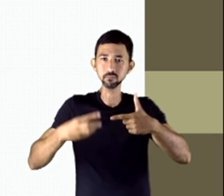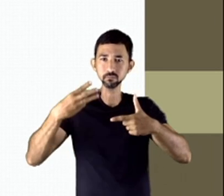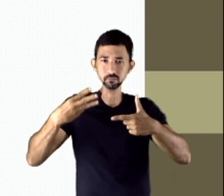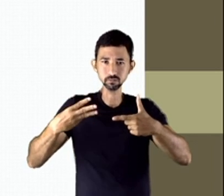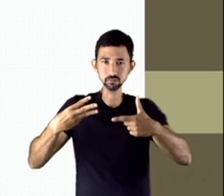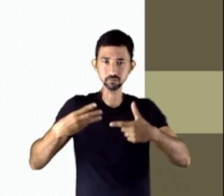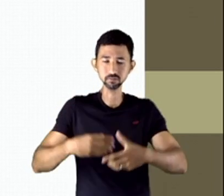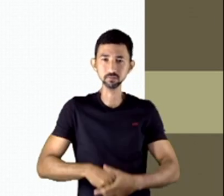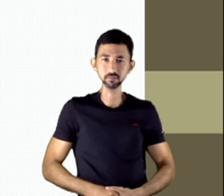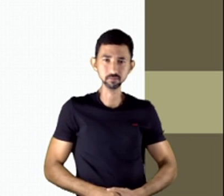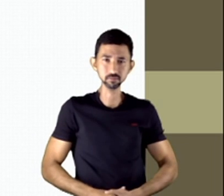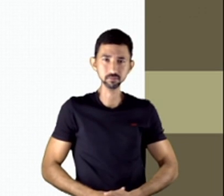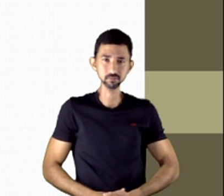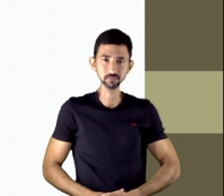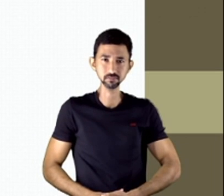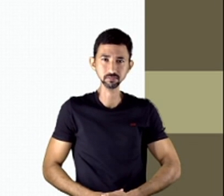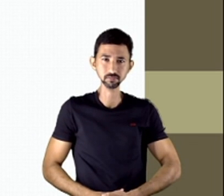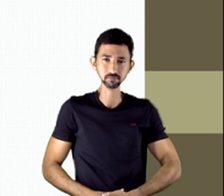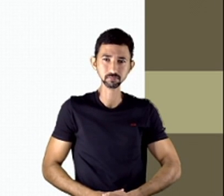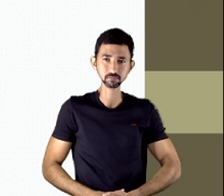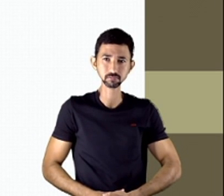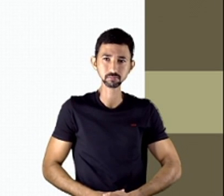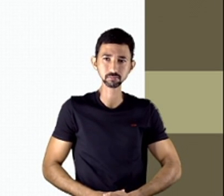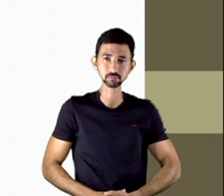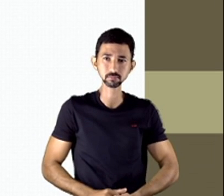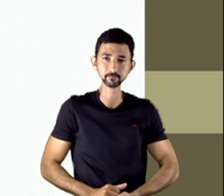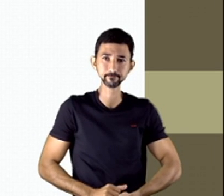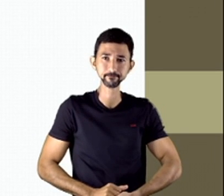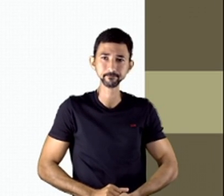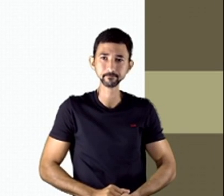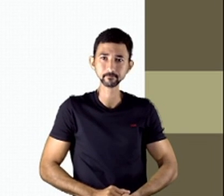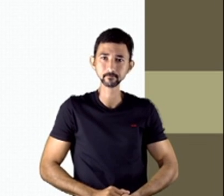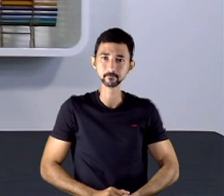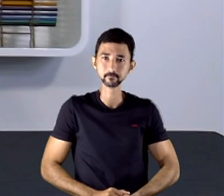3. Vem para mim agora.